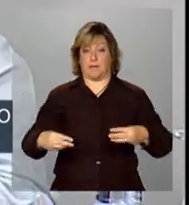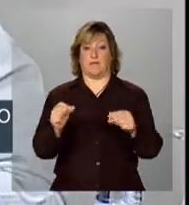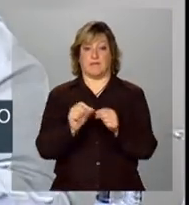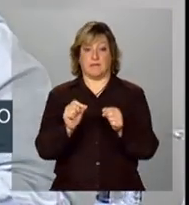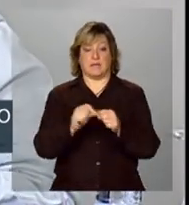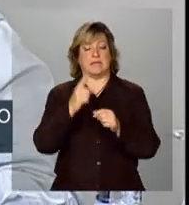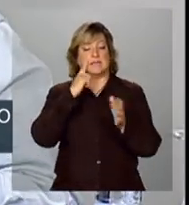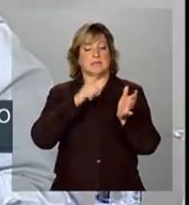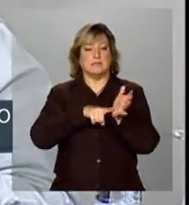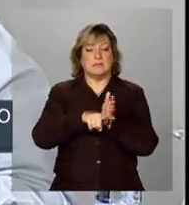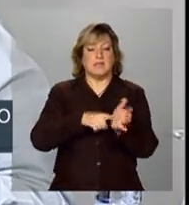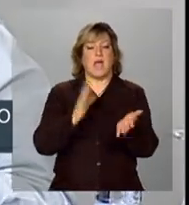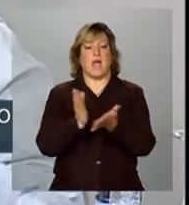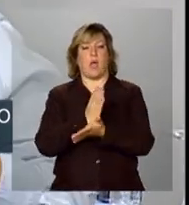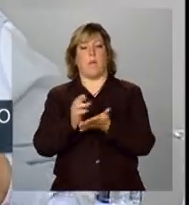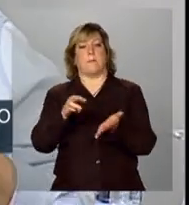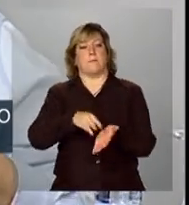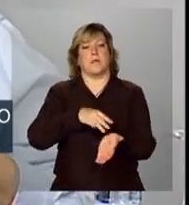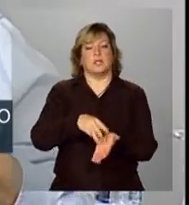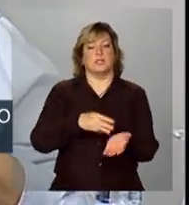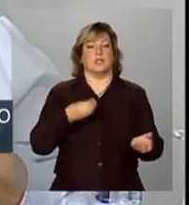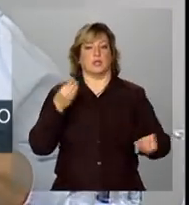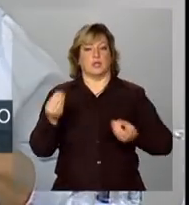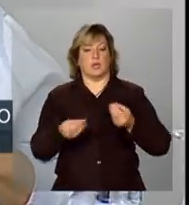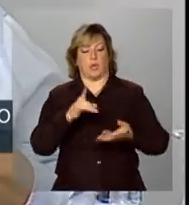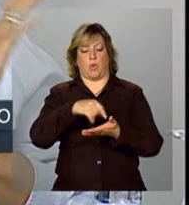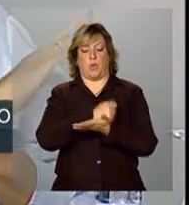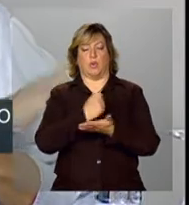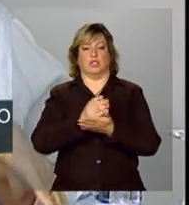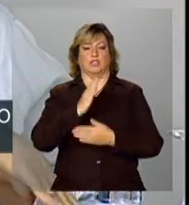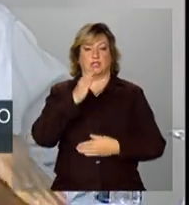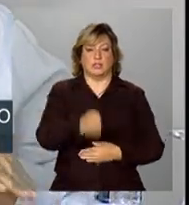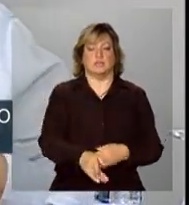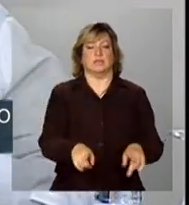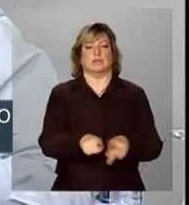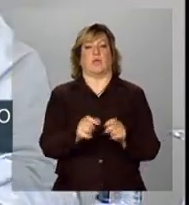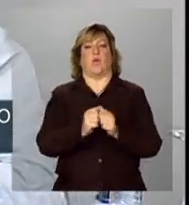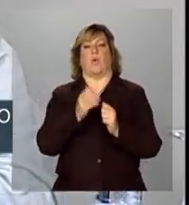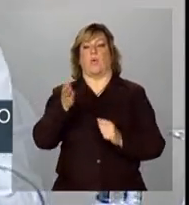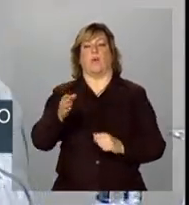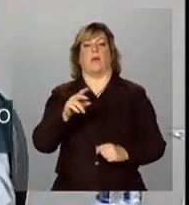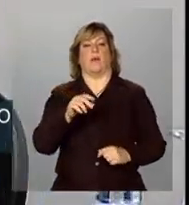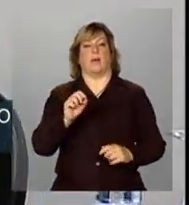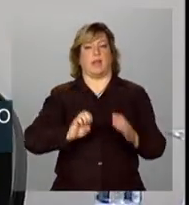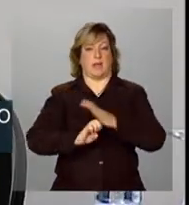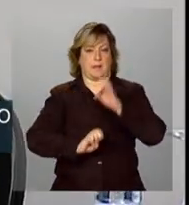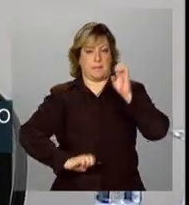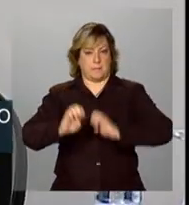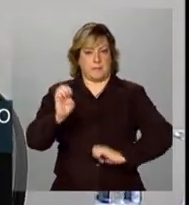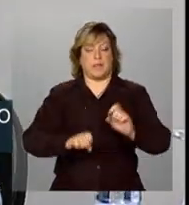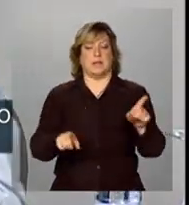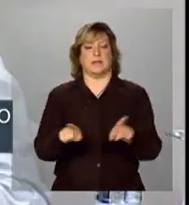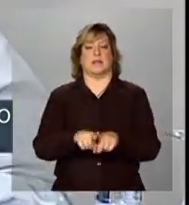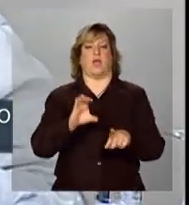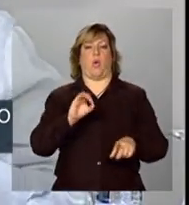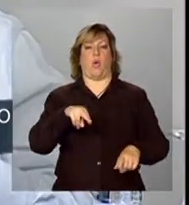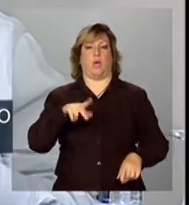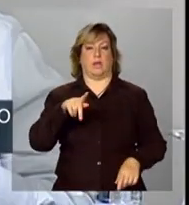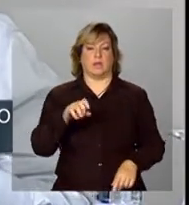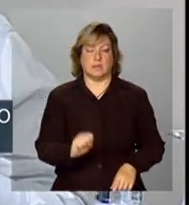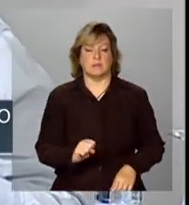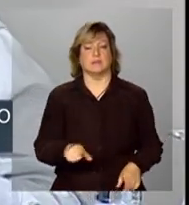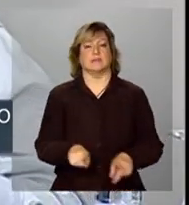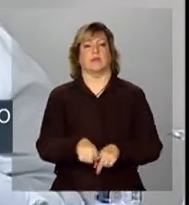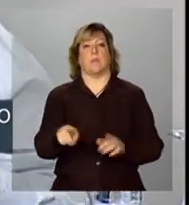metodologias, alguns modelos de gestão, contratação direta, contratação via empresa, contratação via instituição não governamental, o